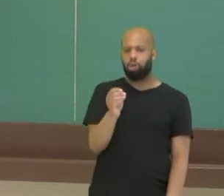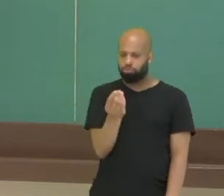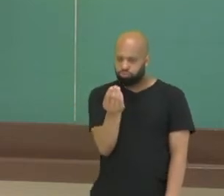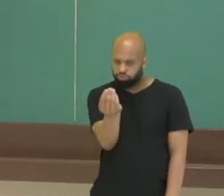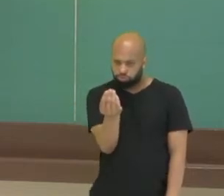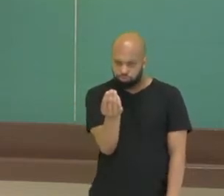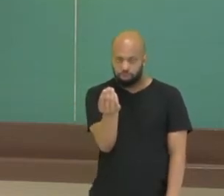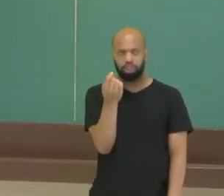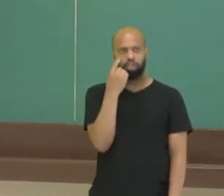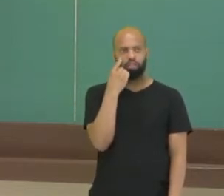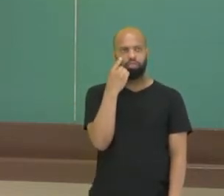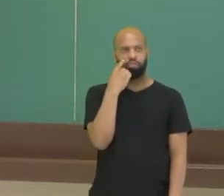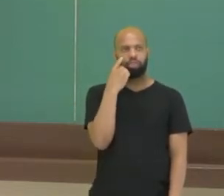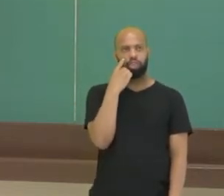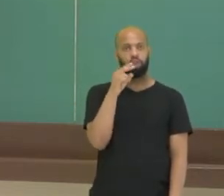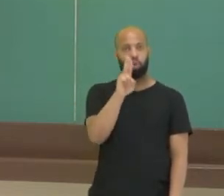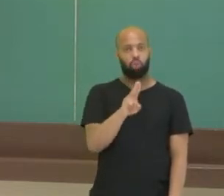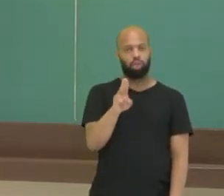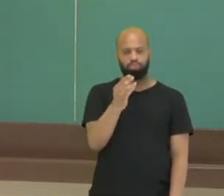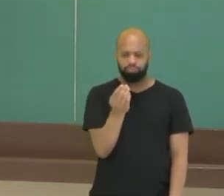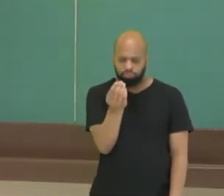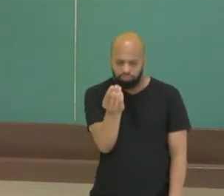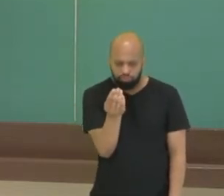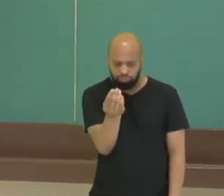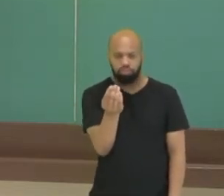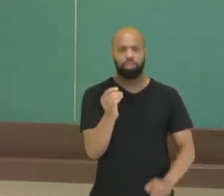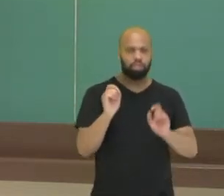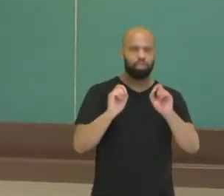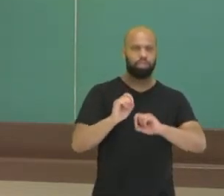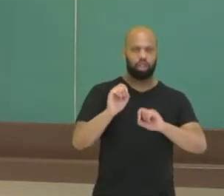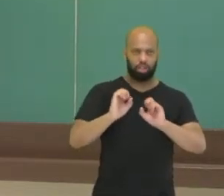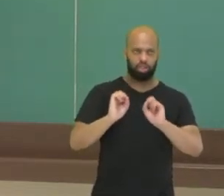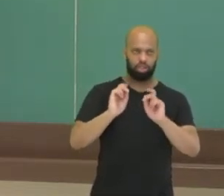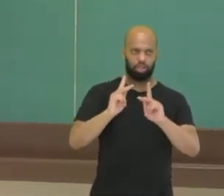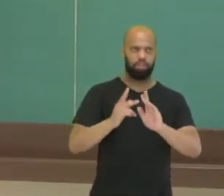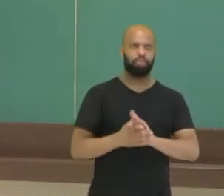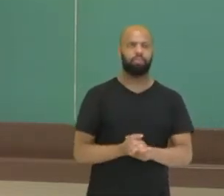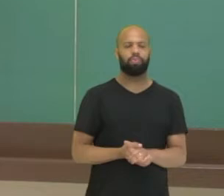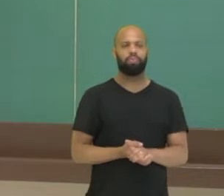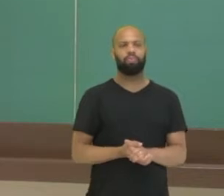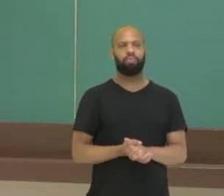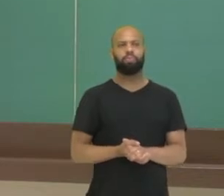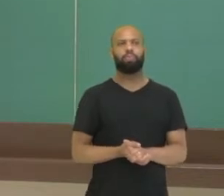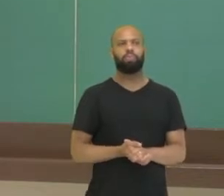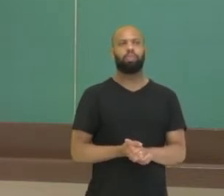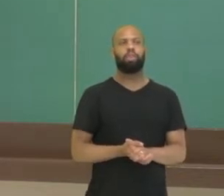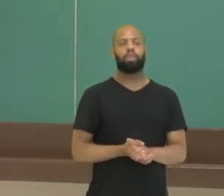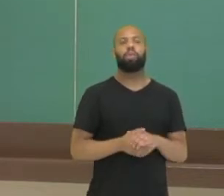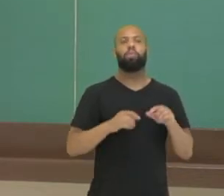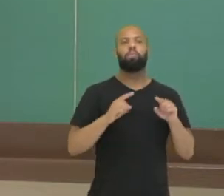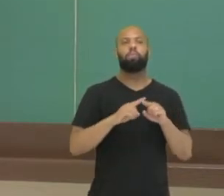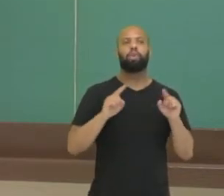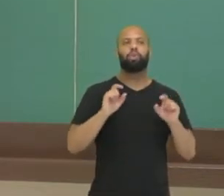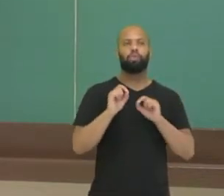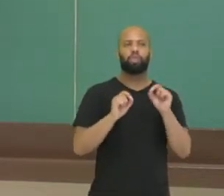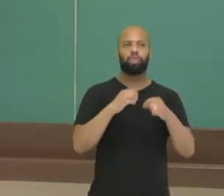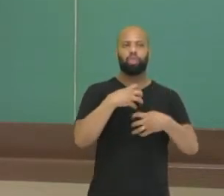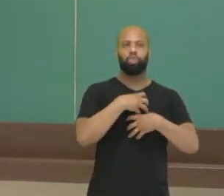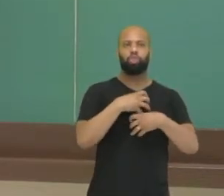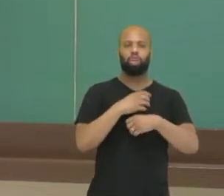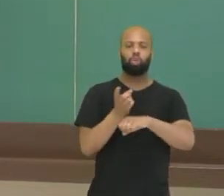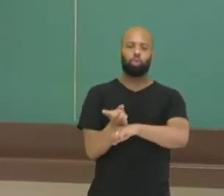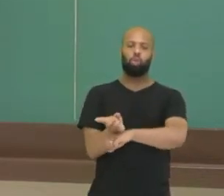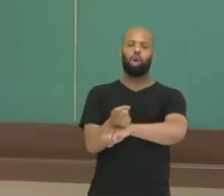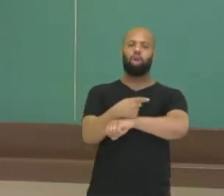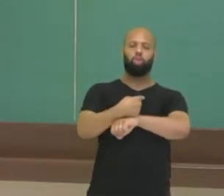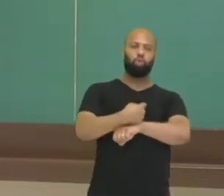essa aula, e com o transferidor você mede a figura, tá bom? Só que aqui você vai medir no sentido